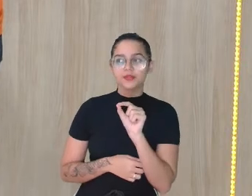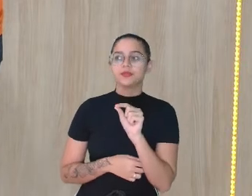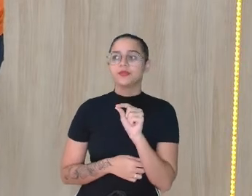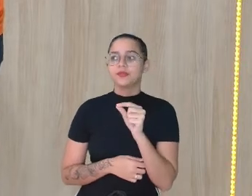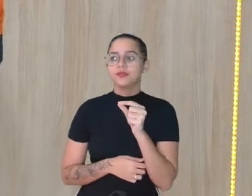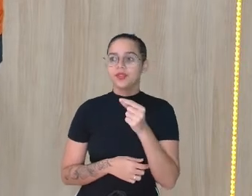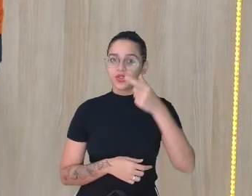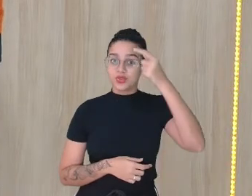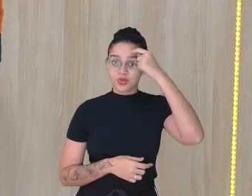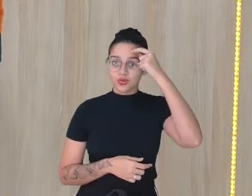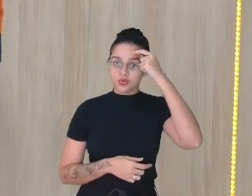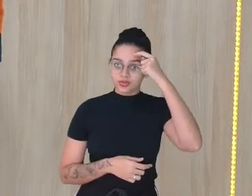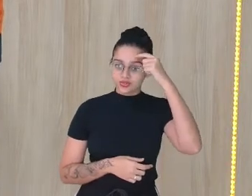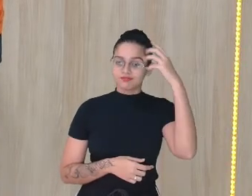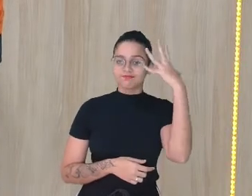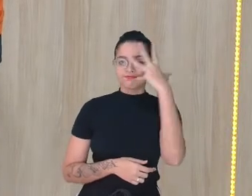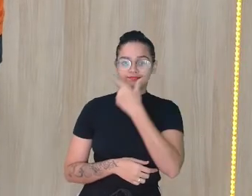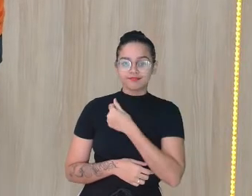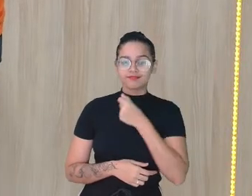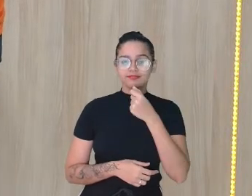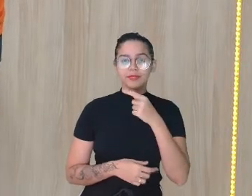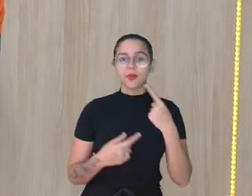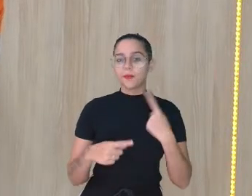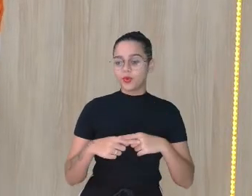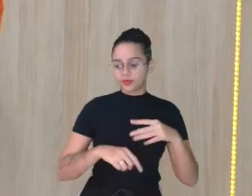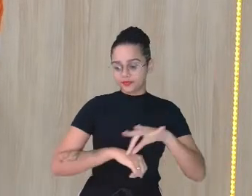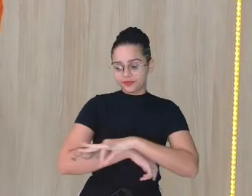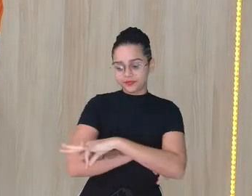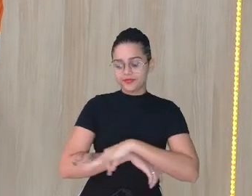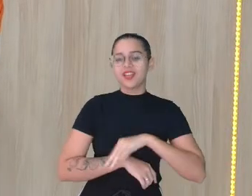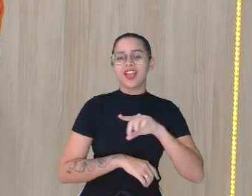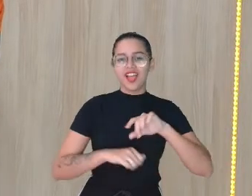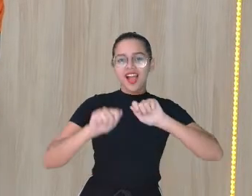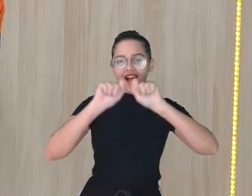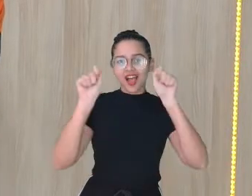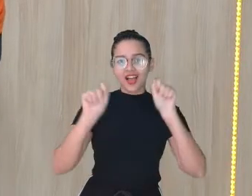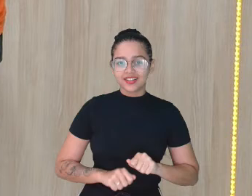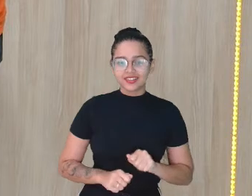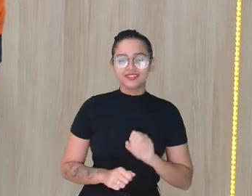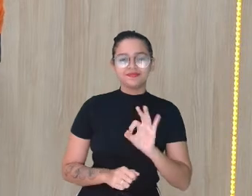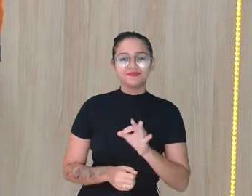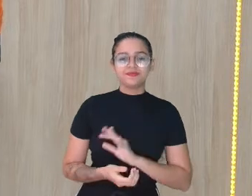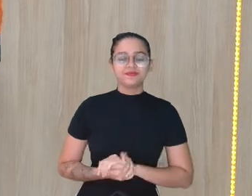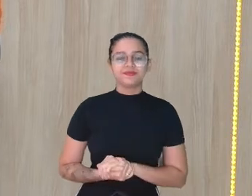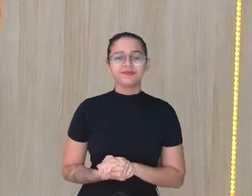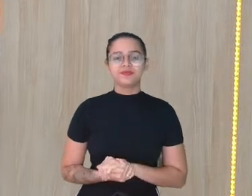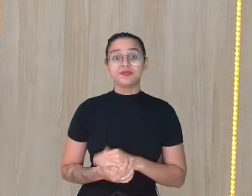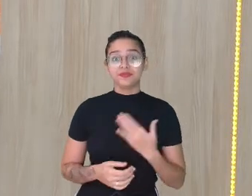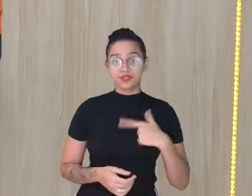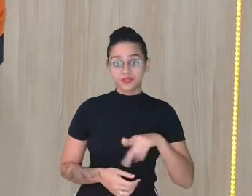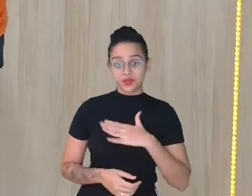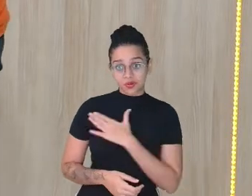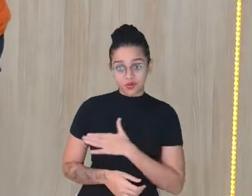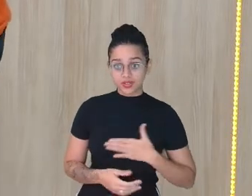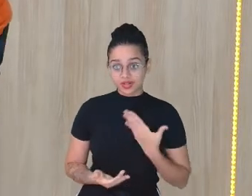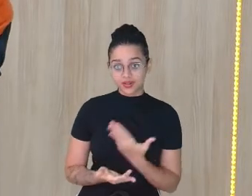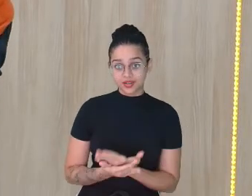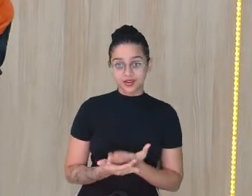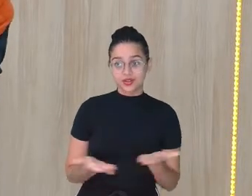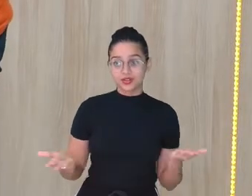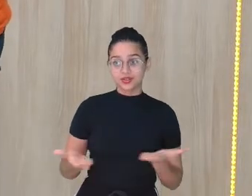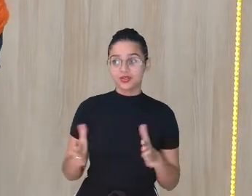Noção estética. Porque a arquitetura é arte, não é não? E aí, gostaram da aula de